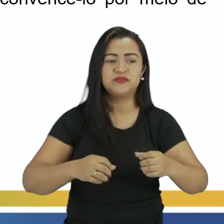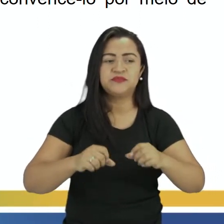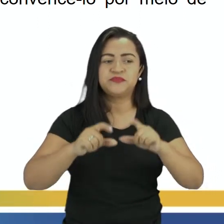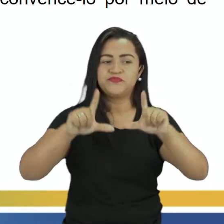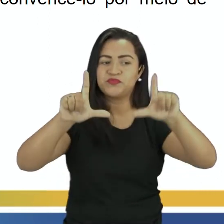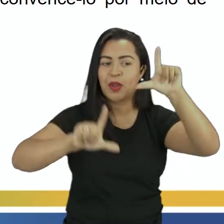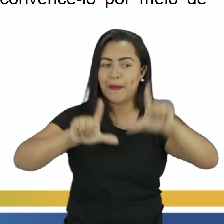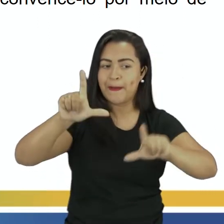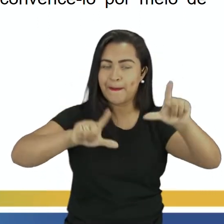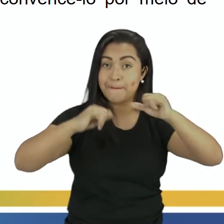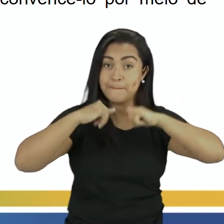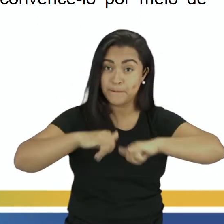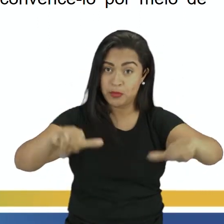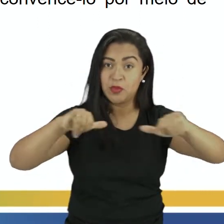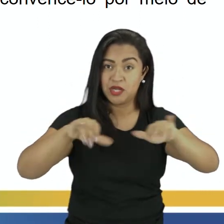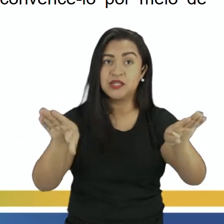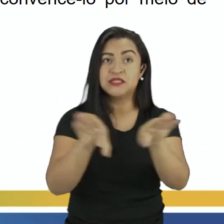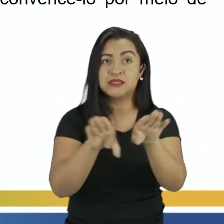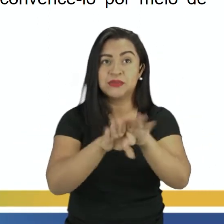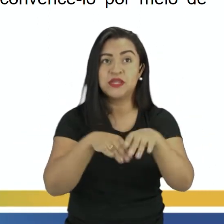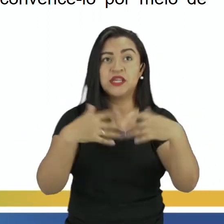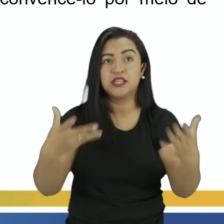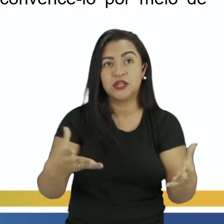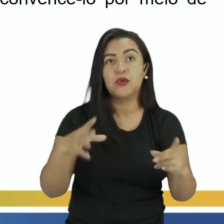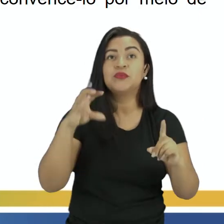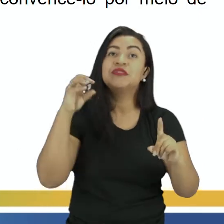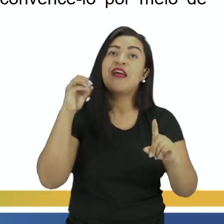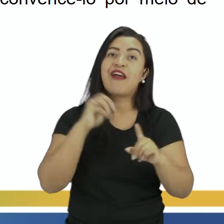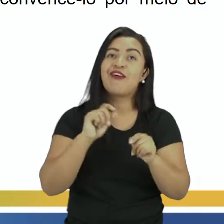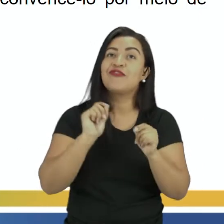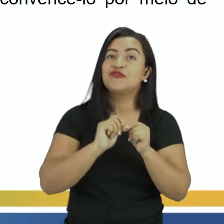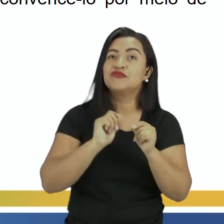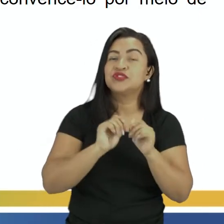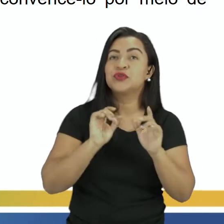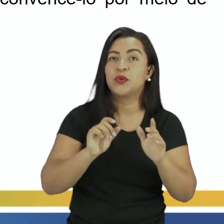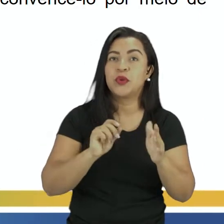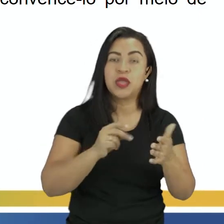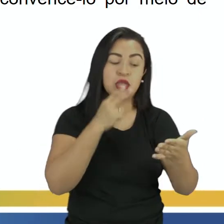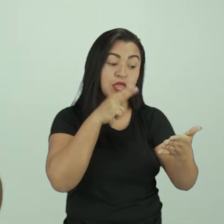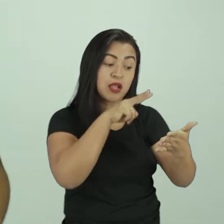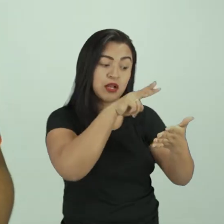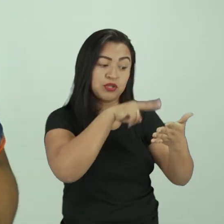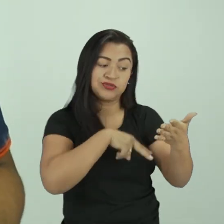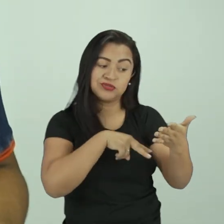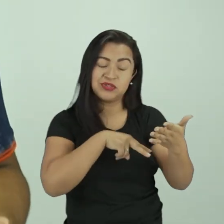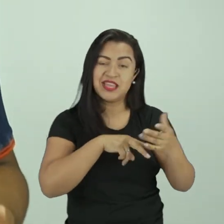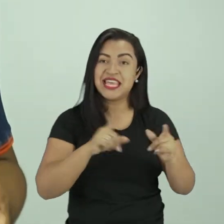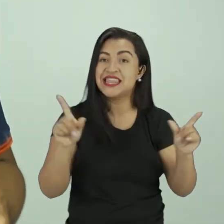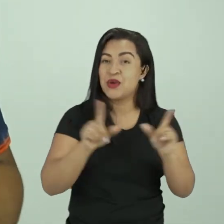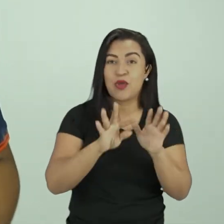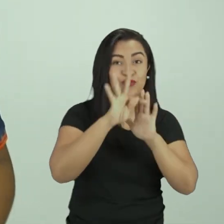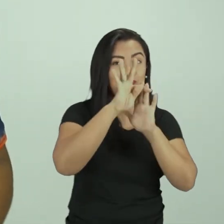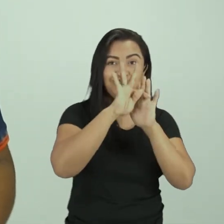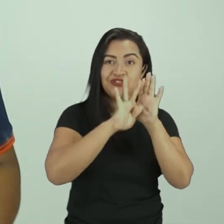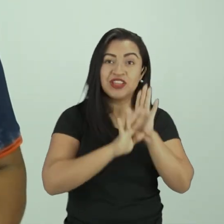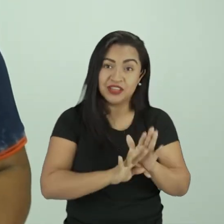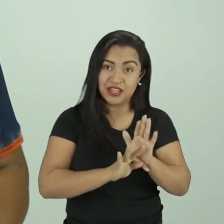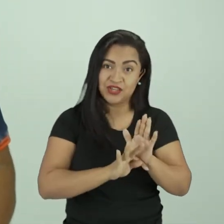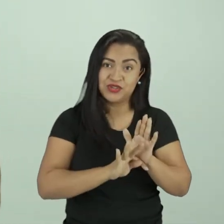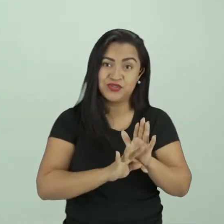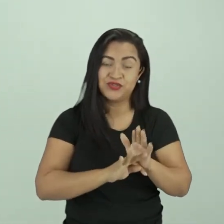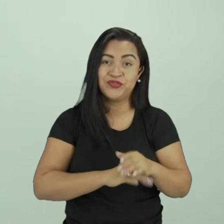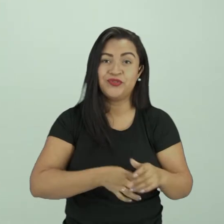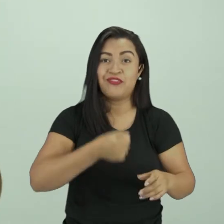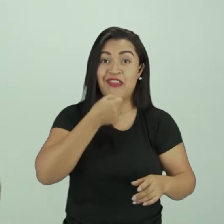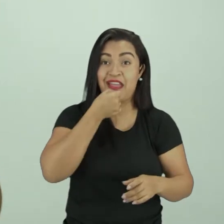de convencê-lo por meio de argumentos. Então, aqui não é um texto argumentativo, é apenas um texto que